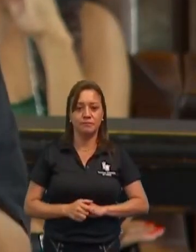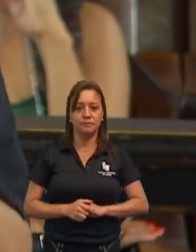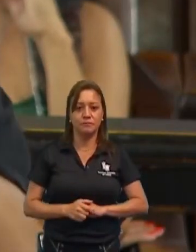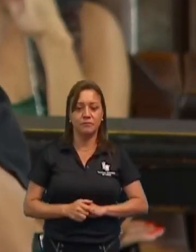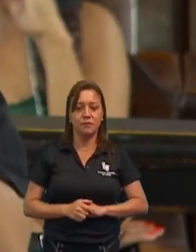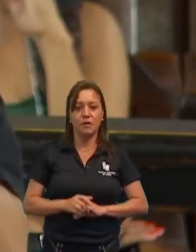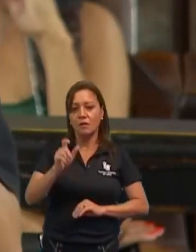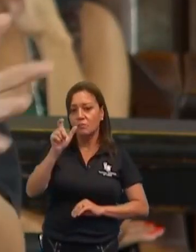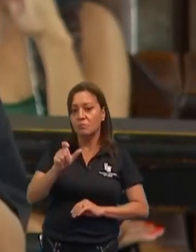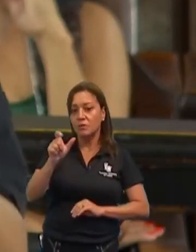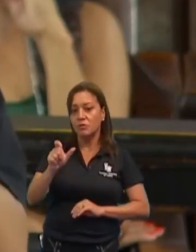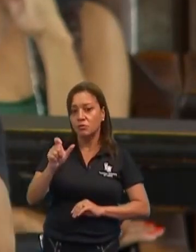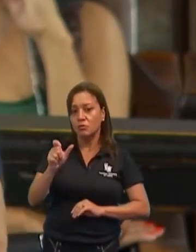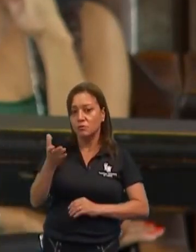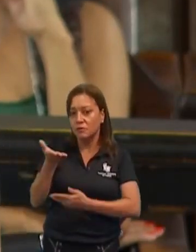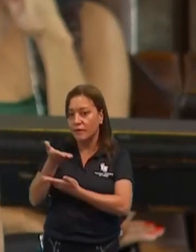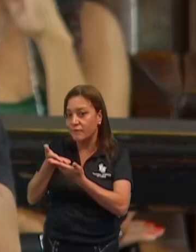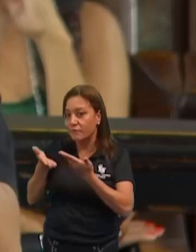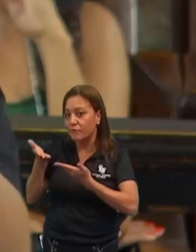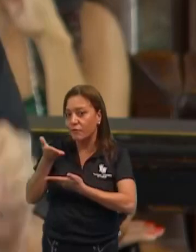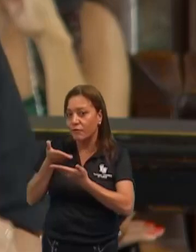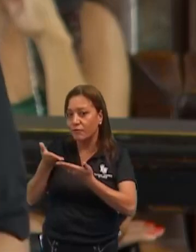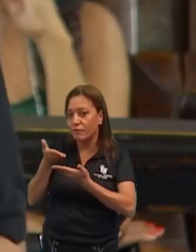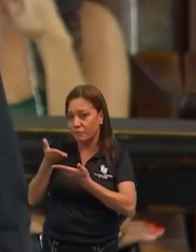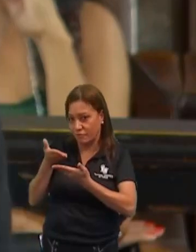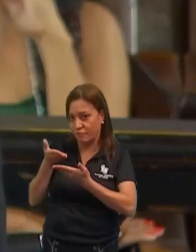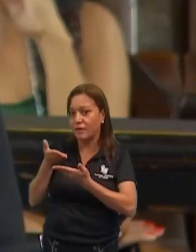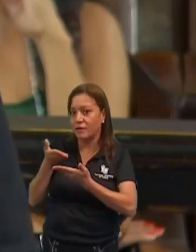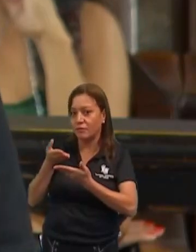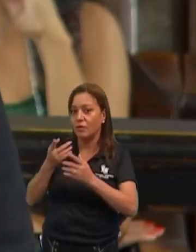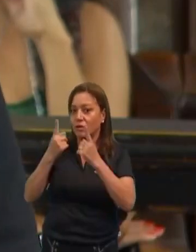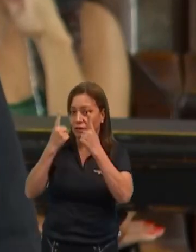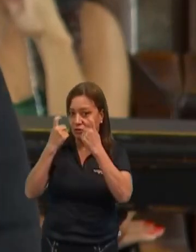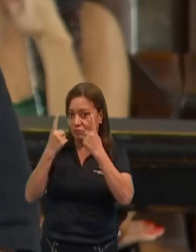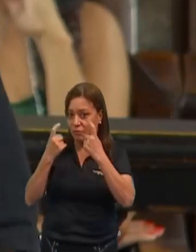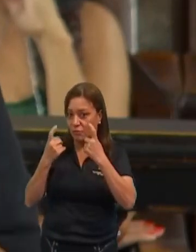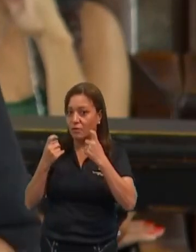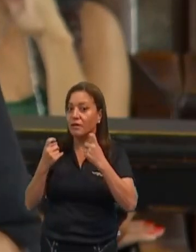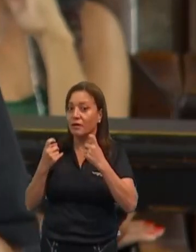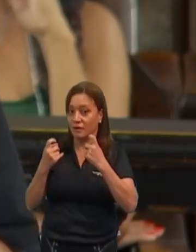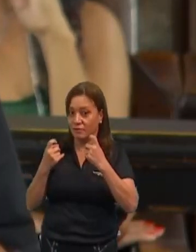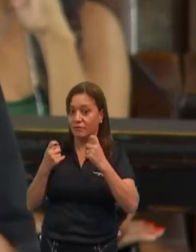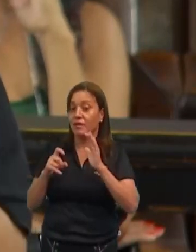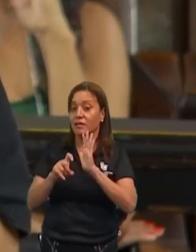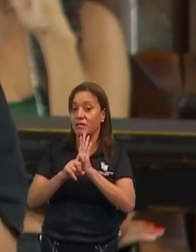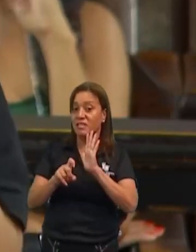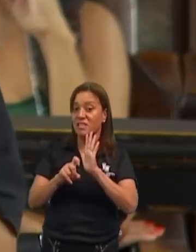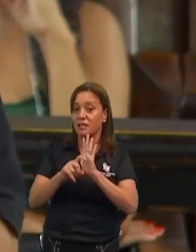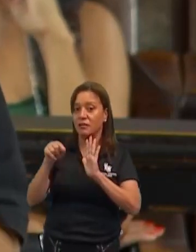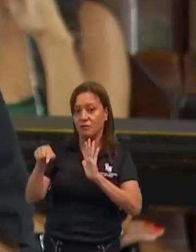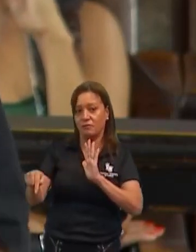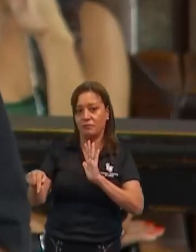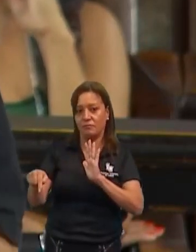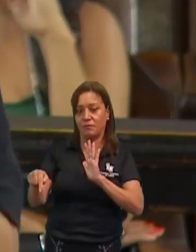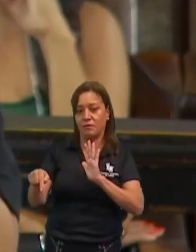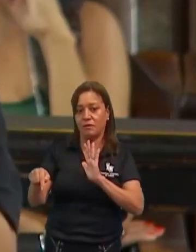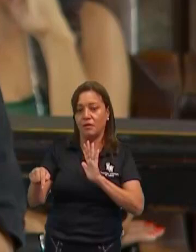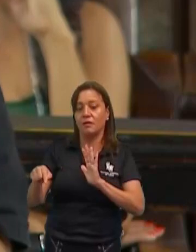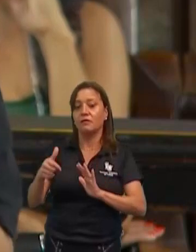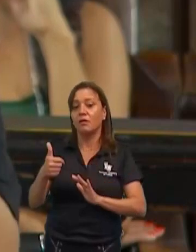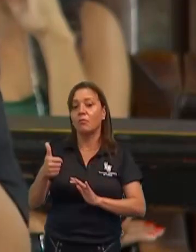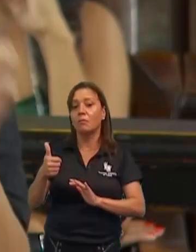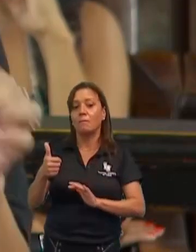em pessoas envolvidas nos CACs, né, envolvidas com crimes comuns. Nós tivemos um aumento de 1.200%